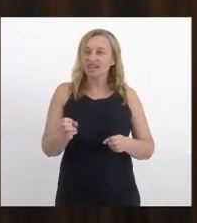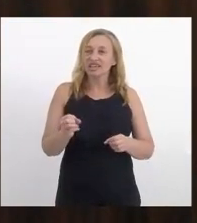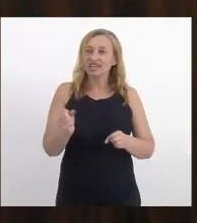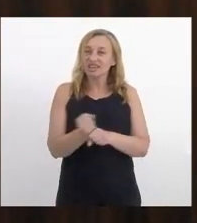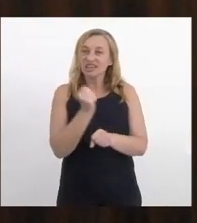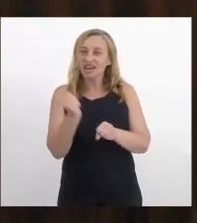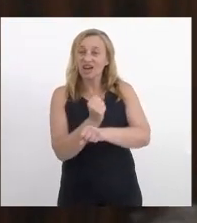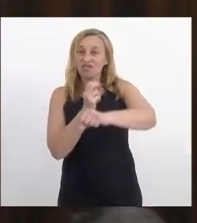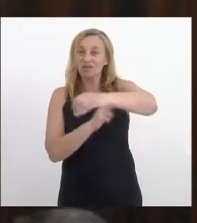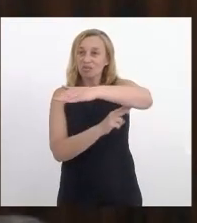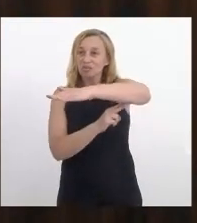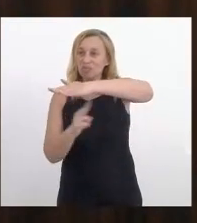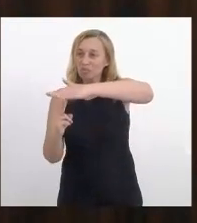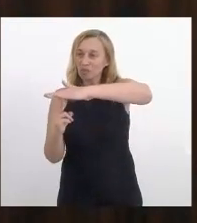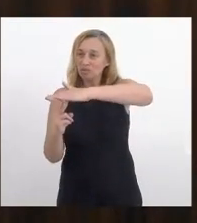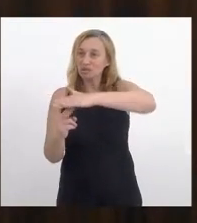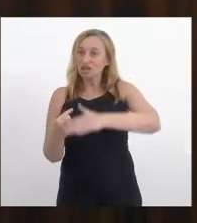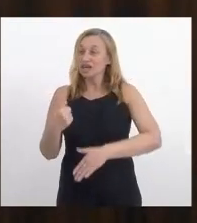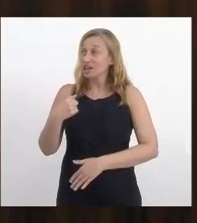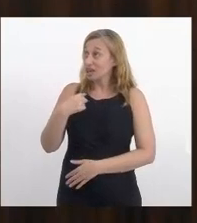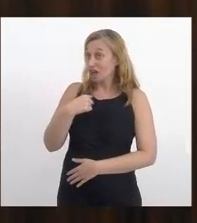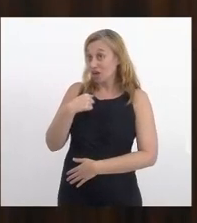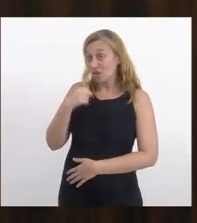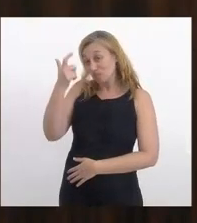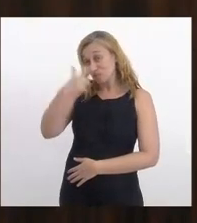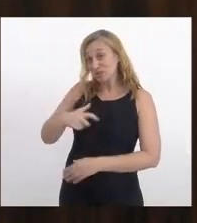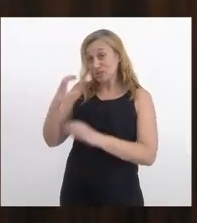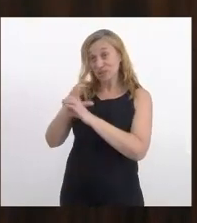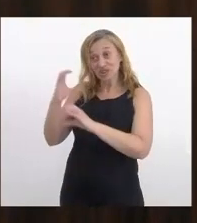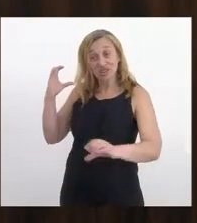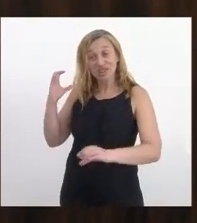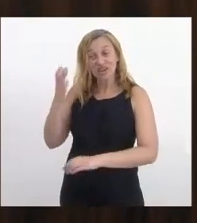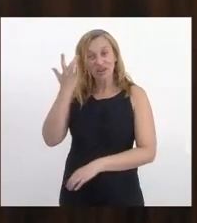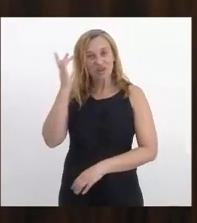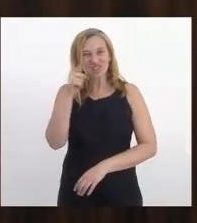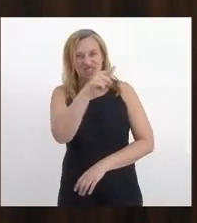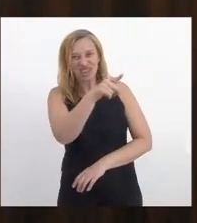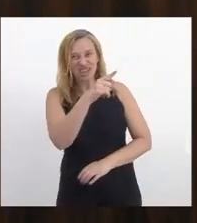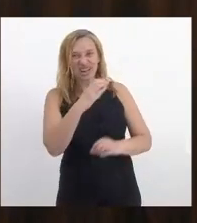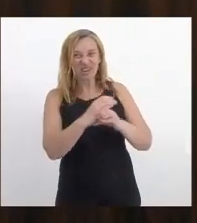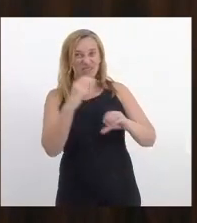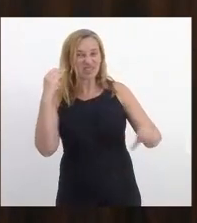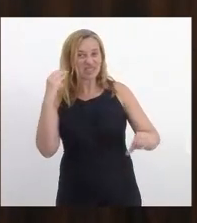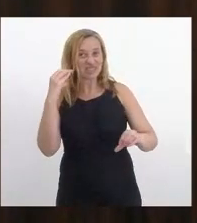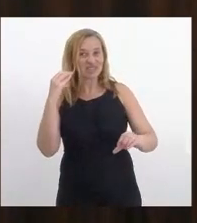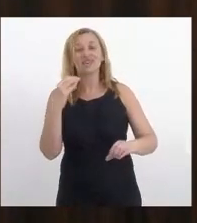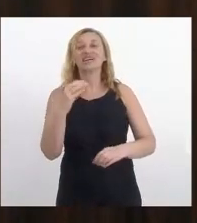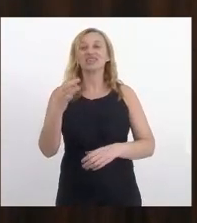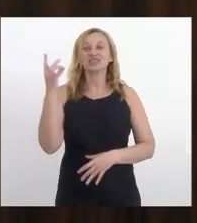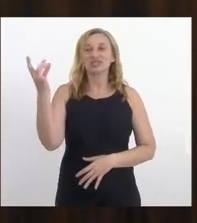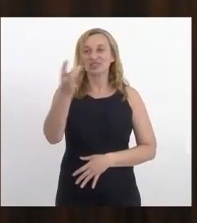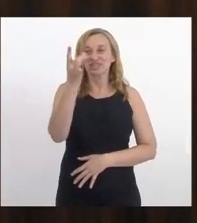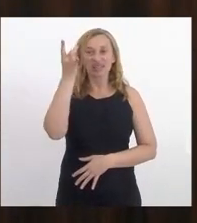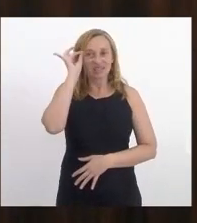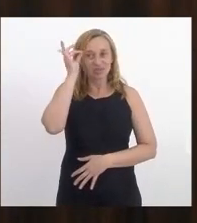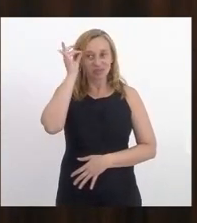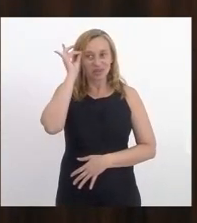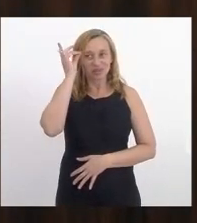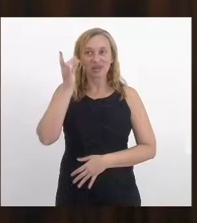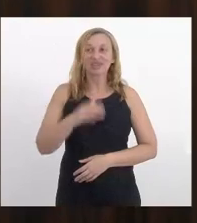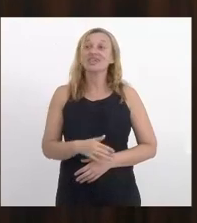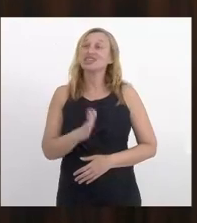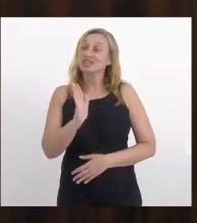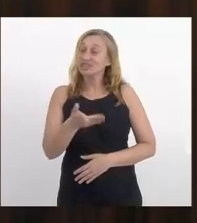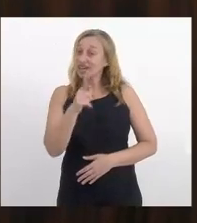pontes. E eu, como sou engenheiro, acho que ele é um engenheiro da espiritualidade, já que